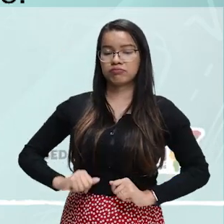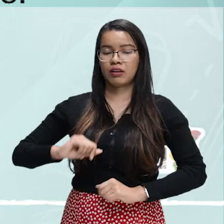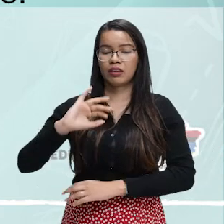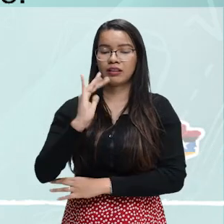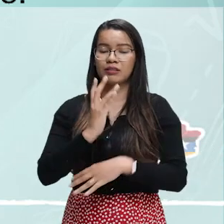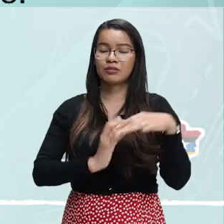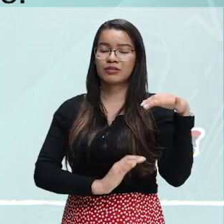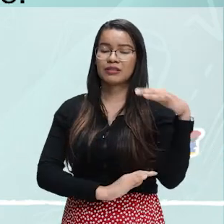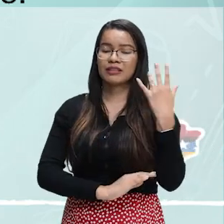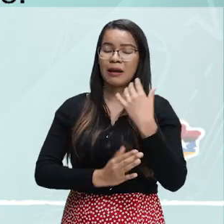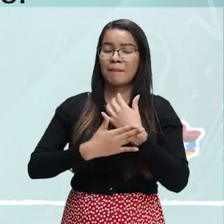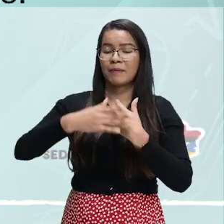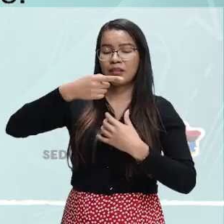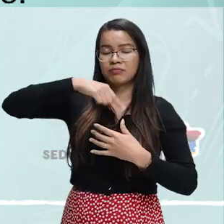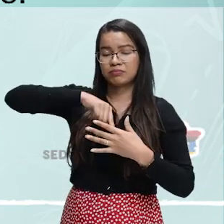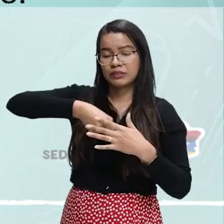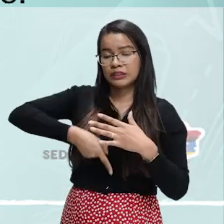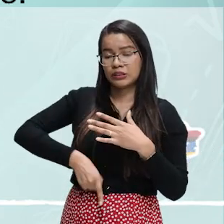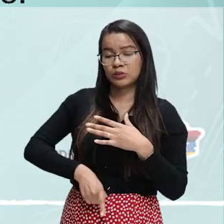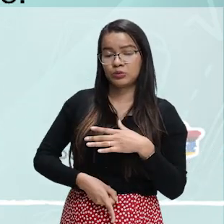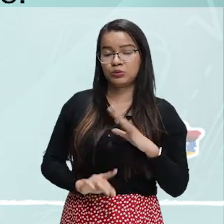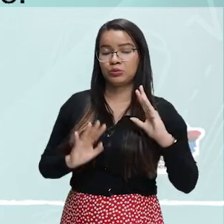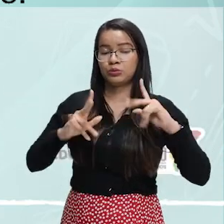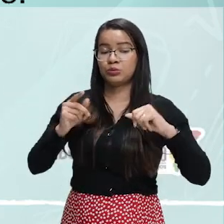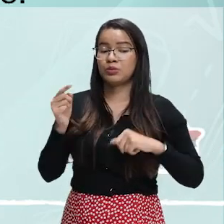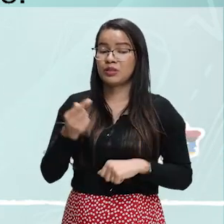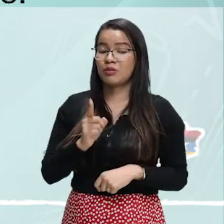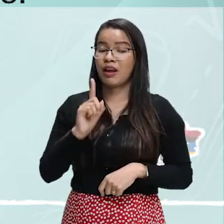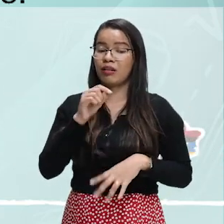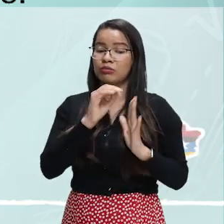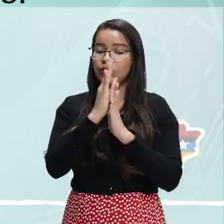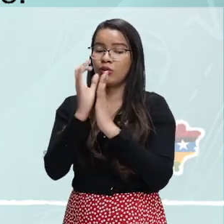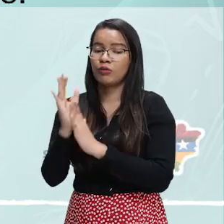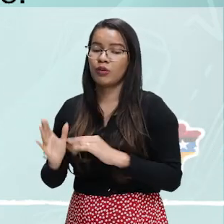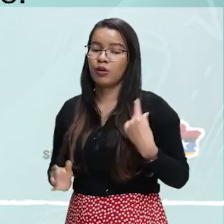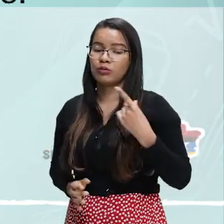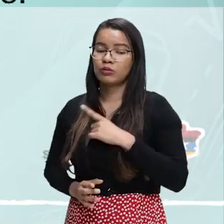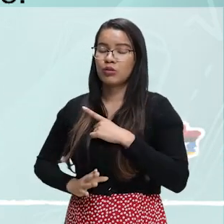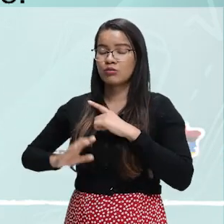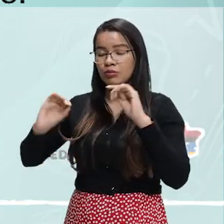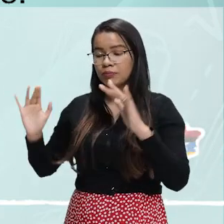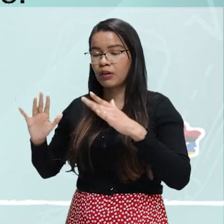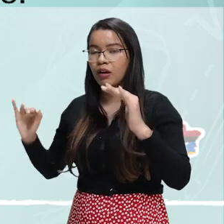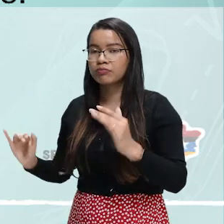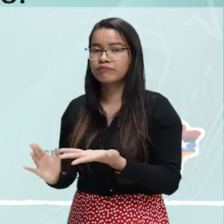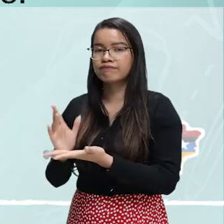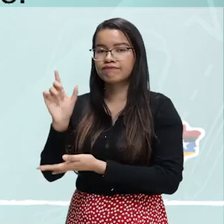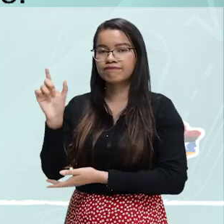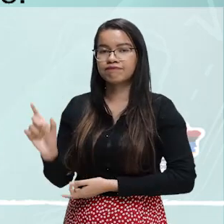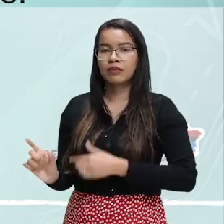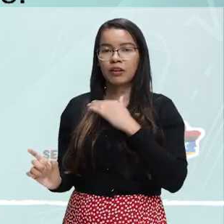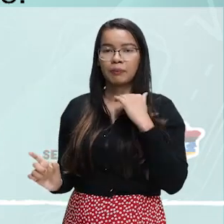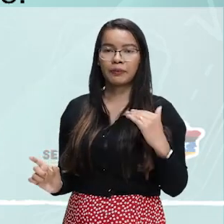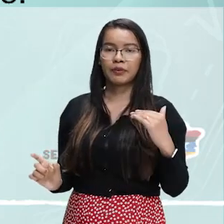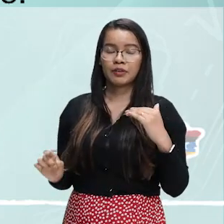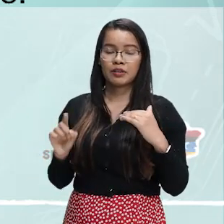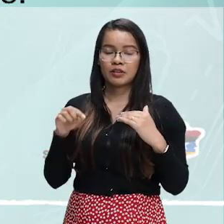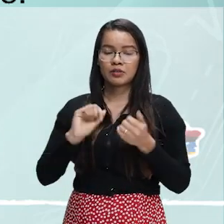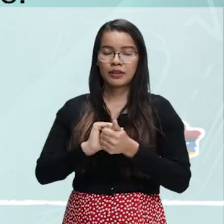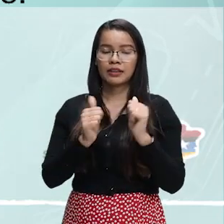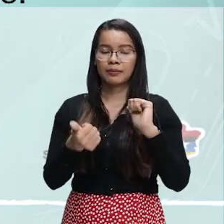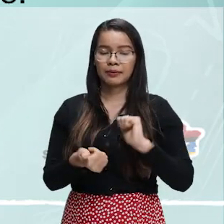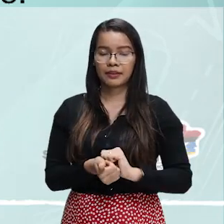mais íntimas entranhas. Tudo isso é um sublime louvor ao nosso ilustre finado. Tá? Isso foi adaptado de